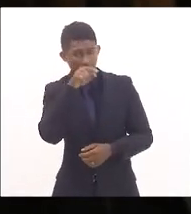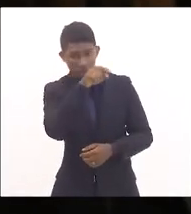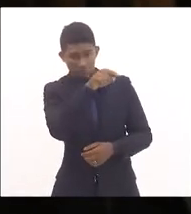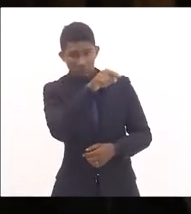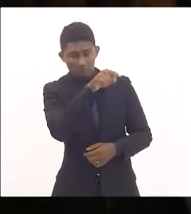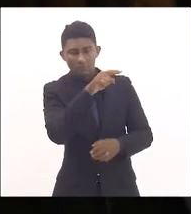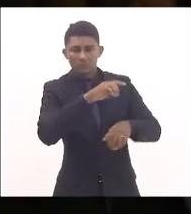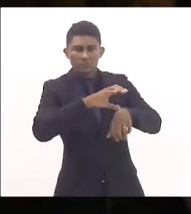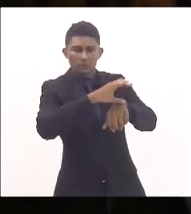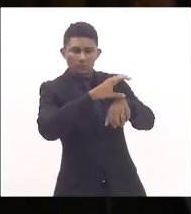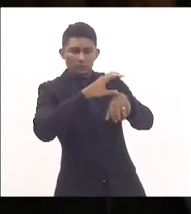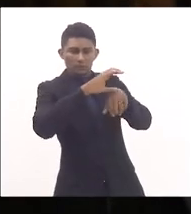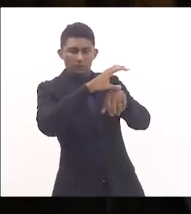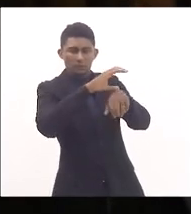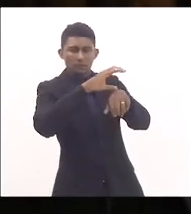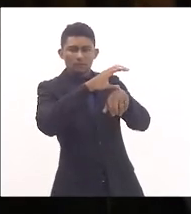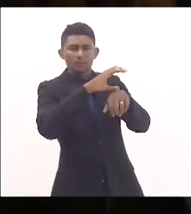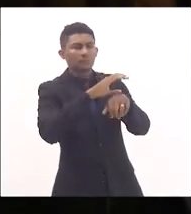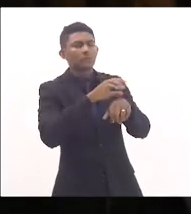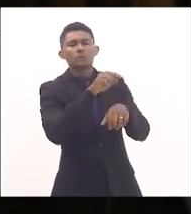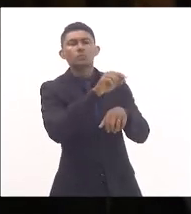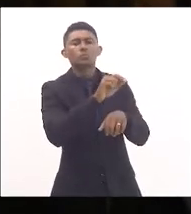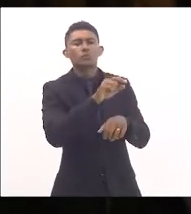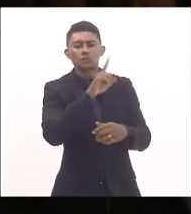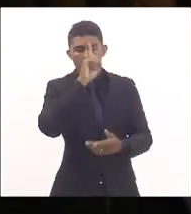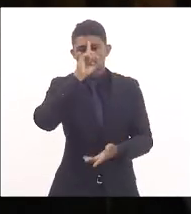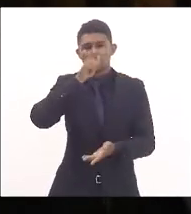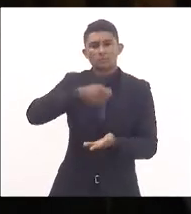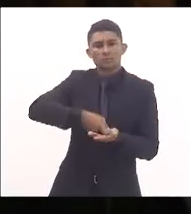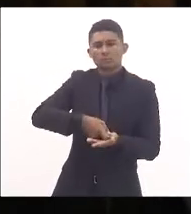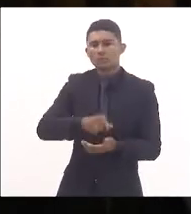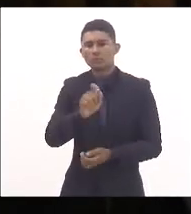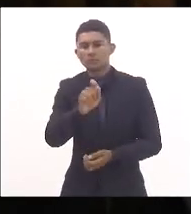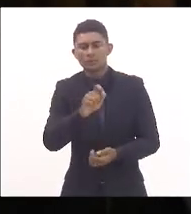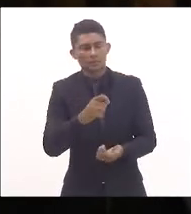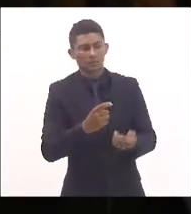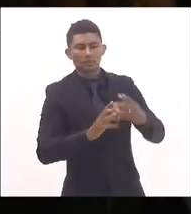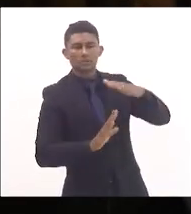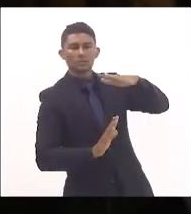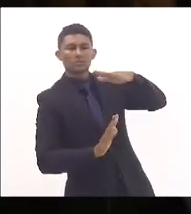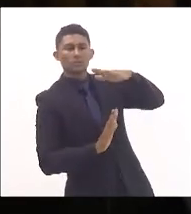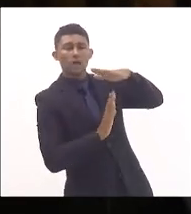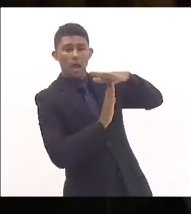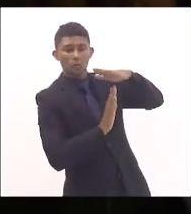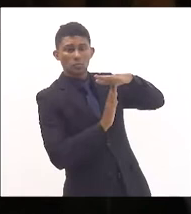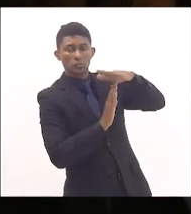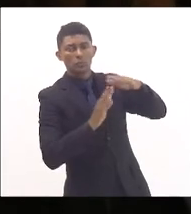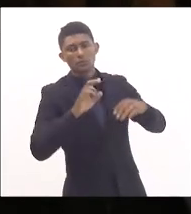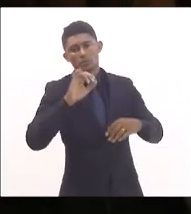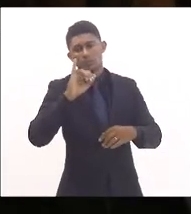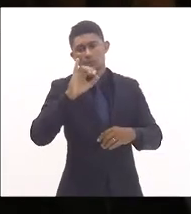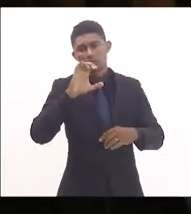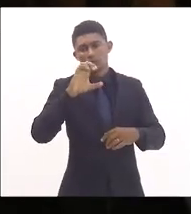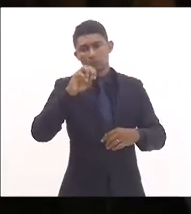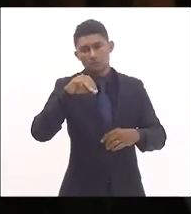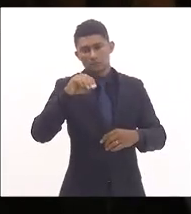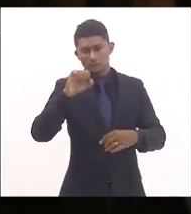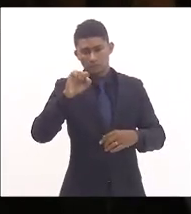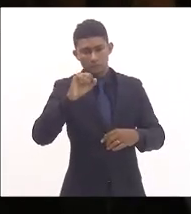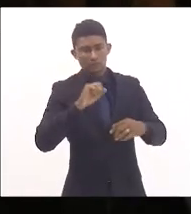da Constituição, definir teto de ICMS para